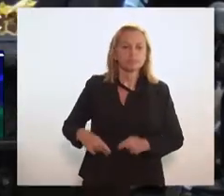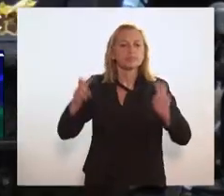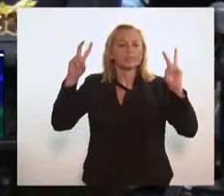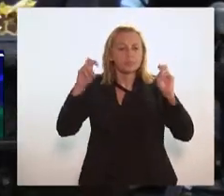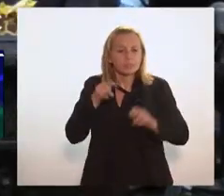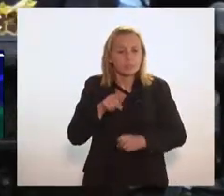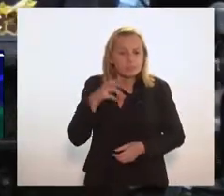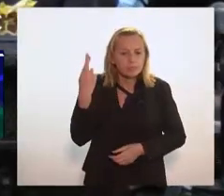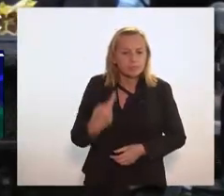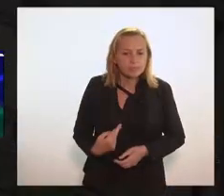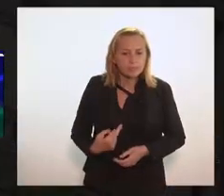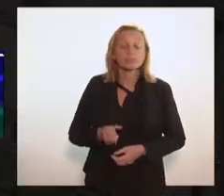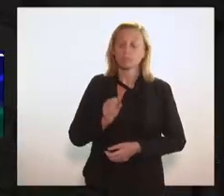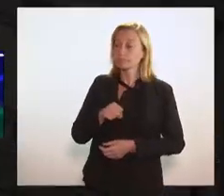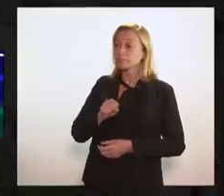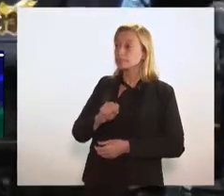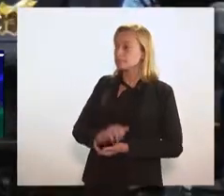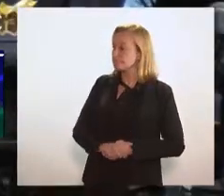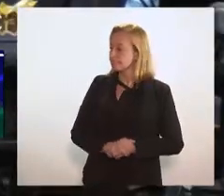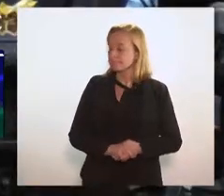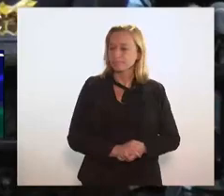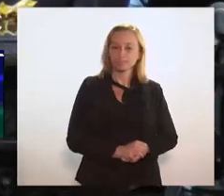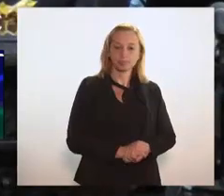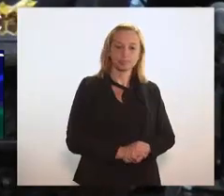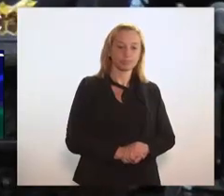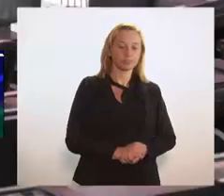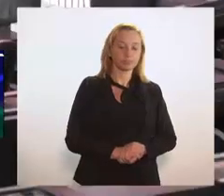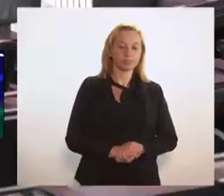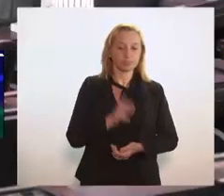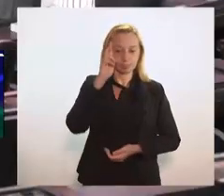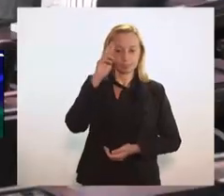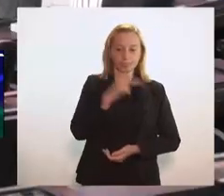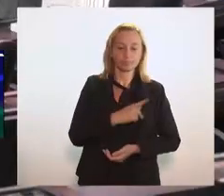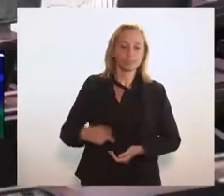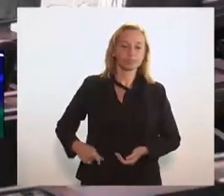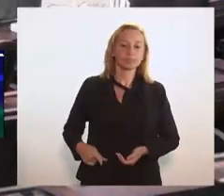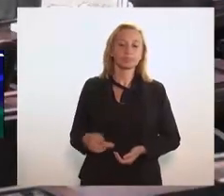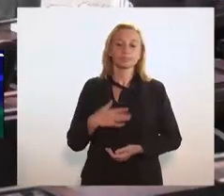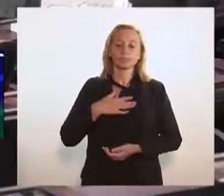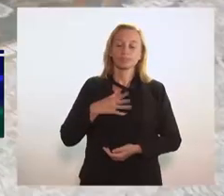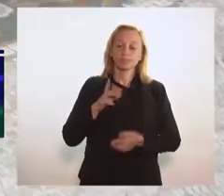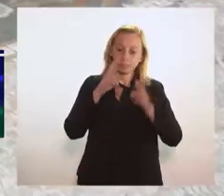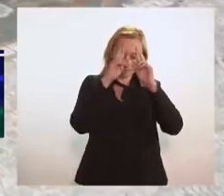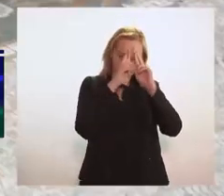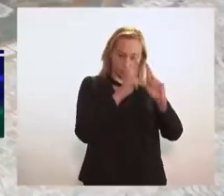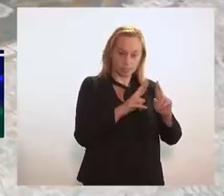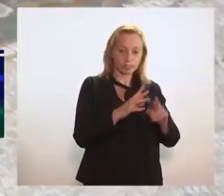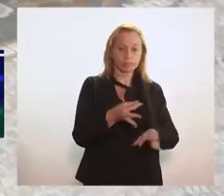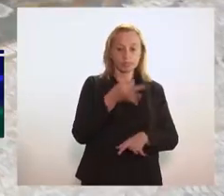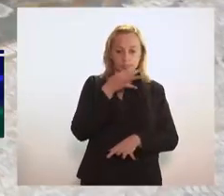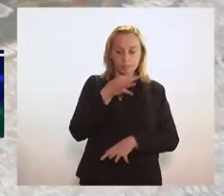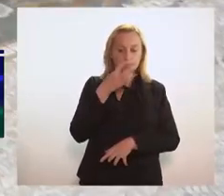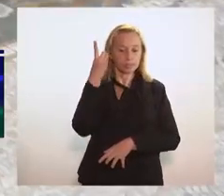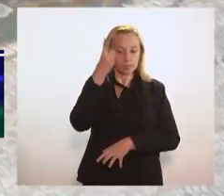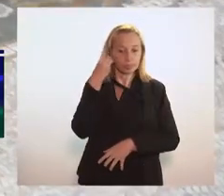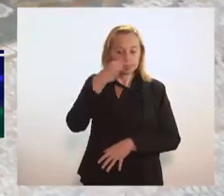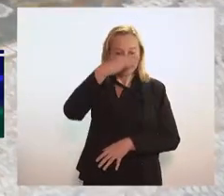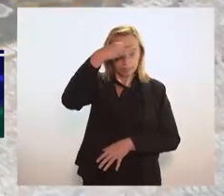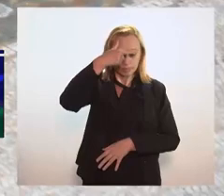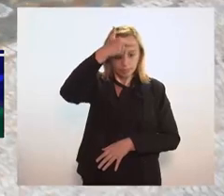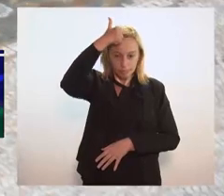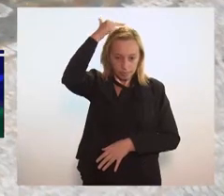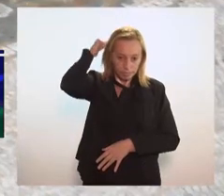Renata? Sim, senhor. Ok, sim, Márcio. Senhor presidente, respeito muito a opinião do deputado Luiz Paulo, que é um grande conhecedor da